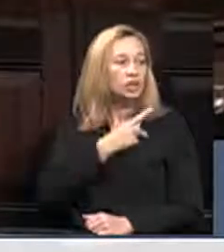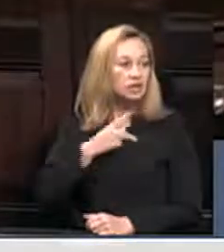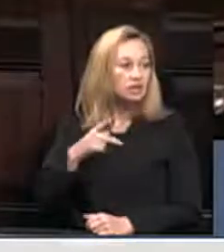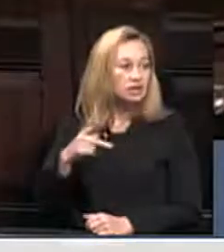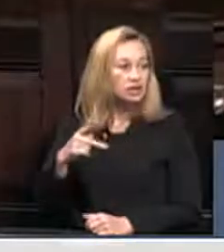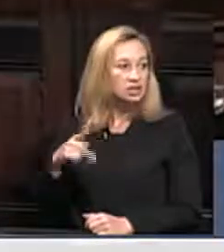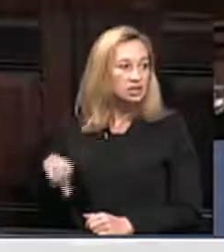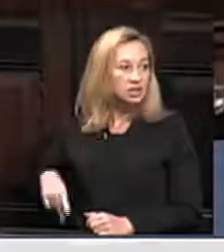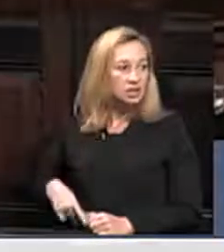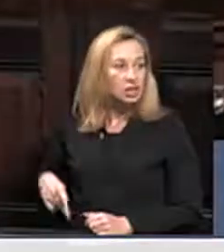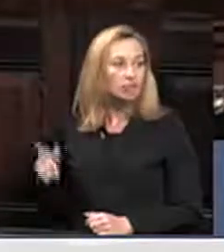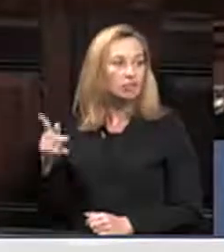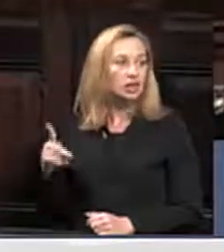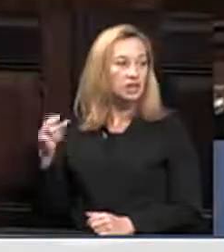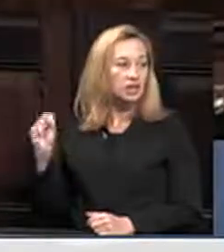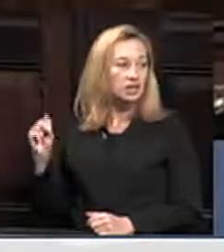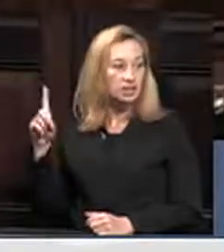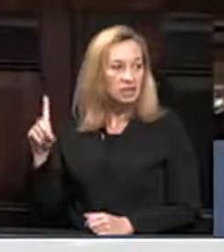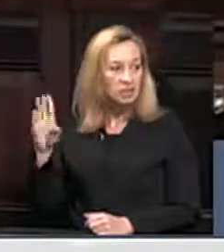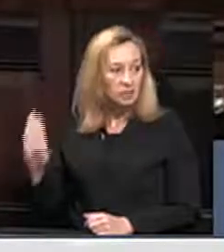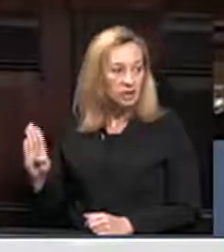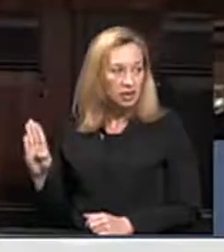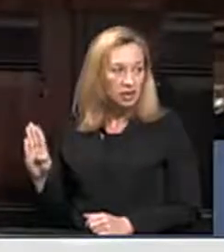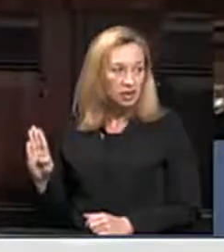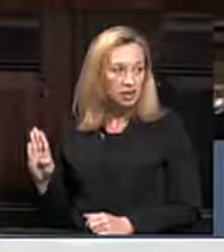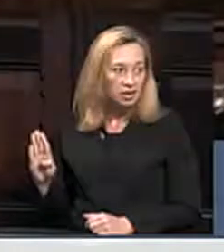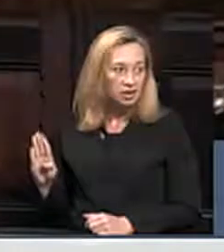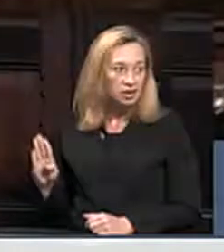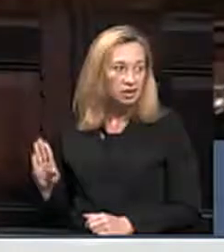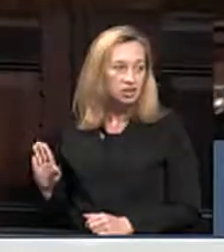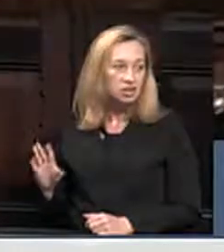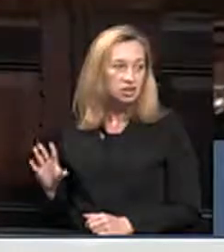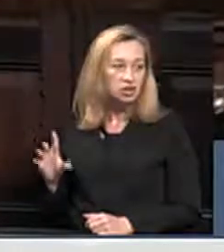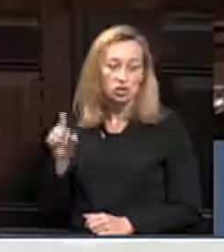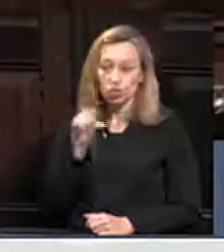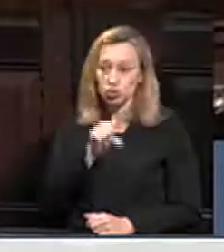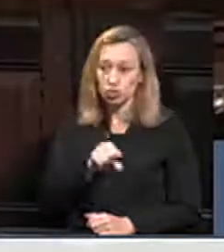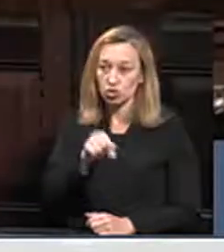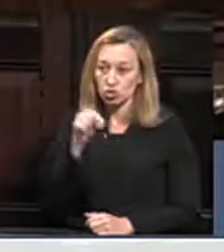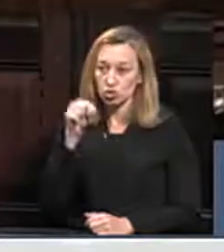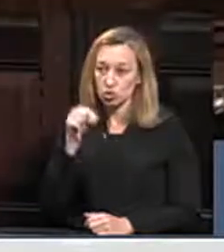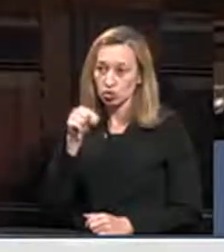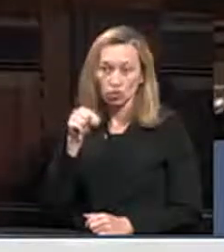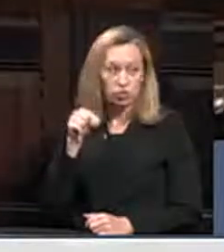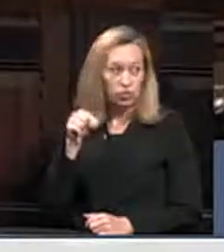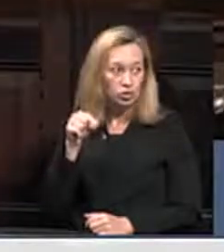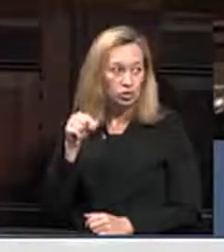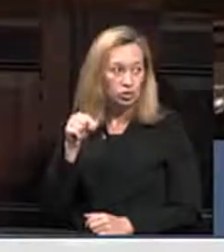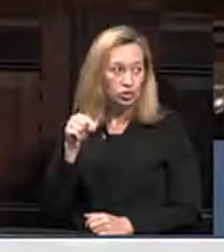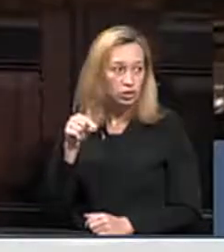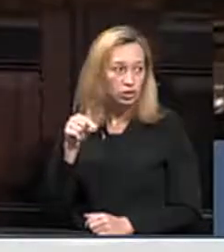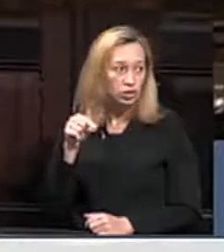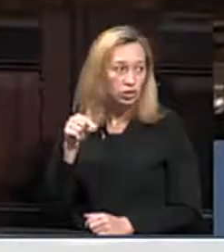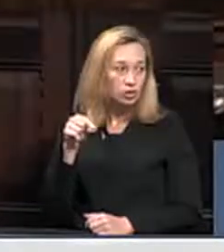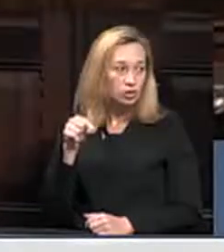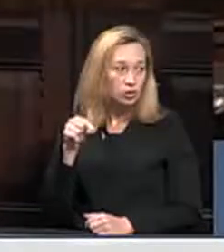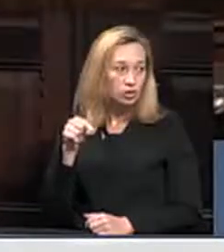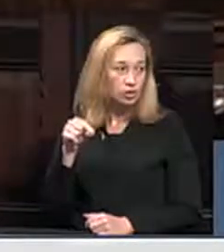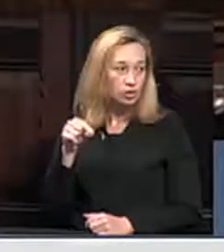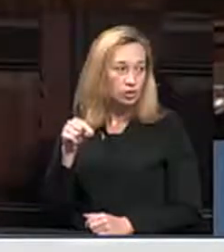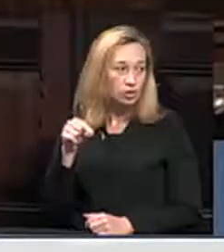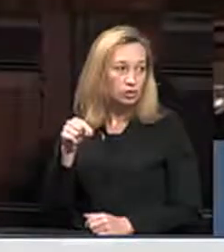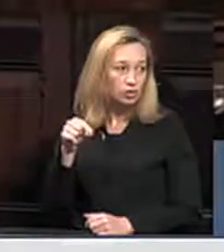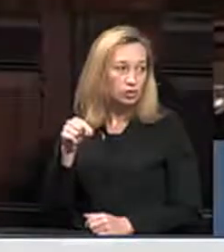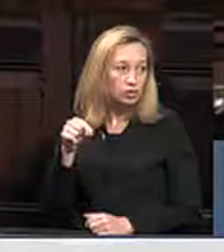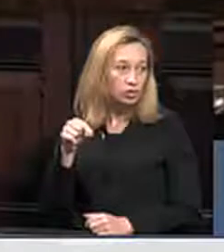do PSDB, teria sido indicado por um trade de